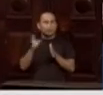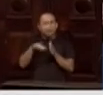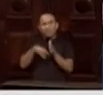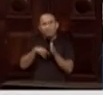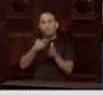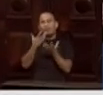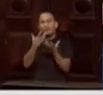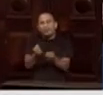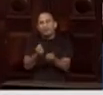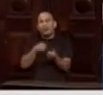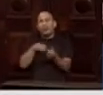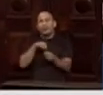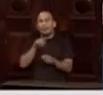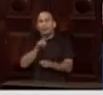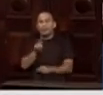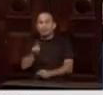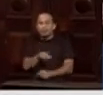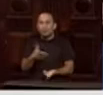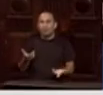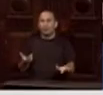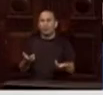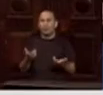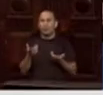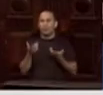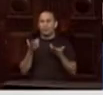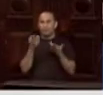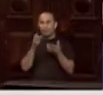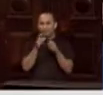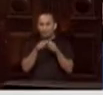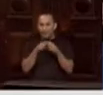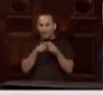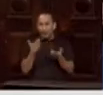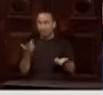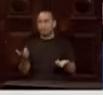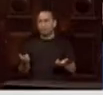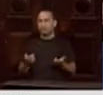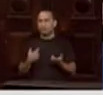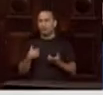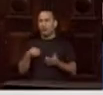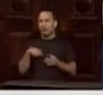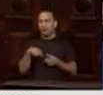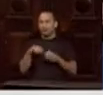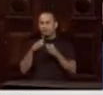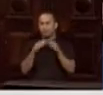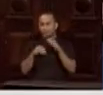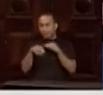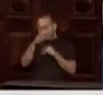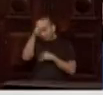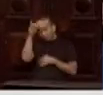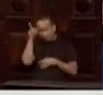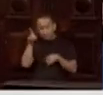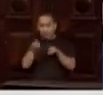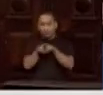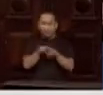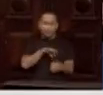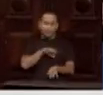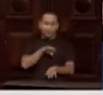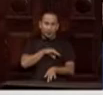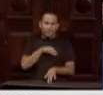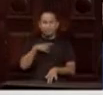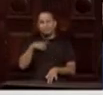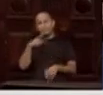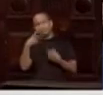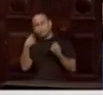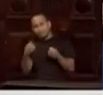do que ganha o professor, do que ganha o médico, do que ganha um funcionário público, do que ganha um policial. E que nós temos que